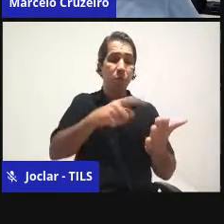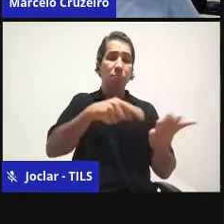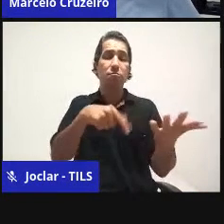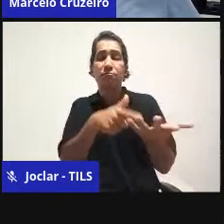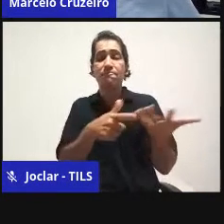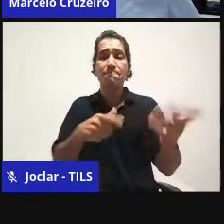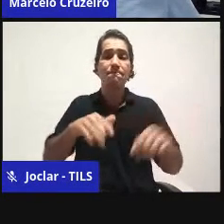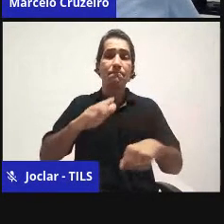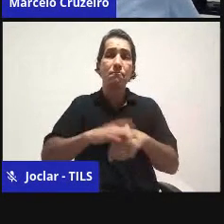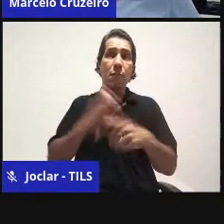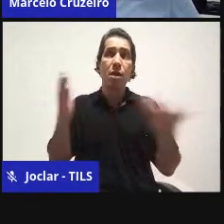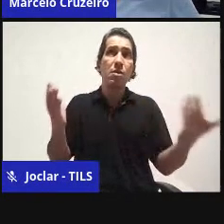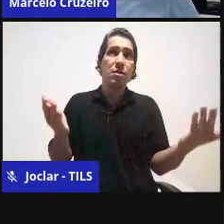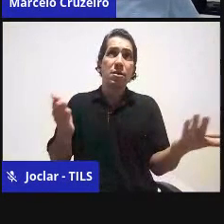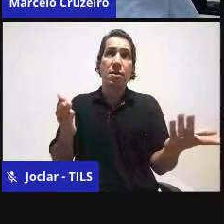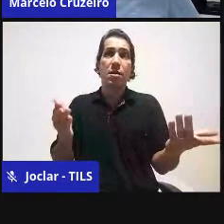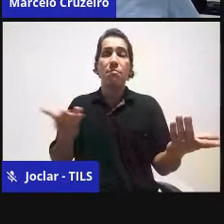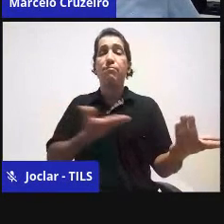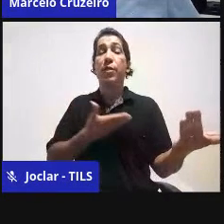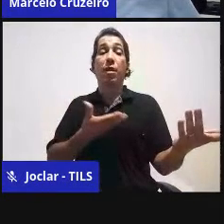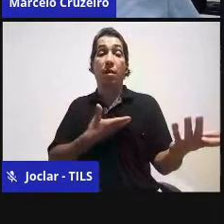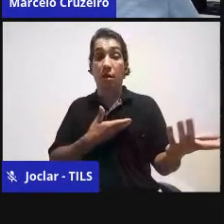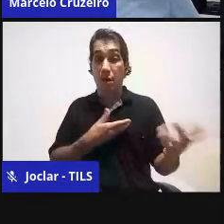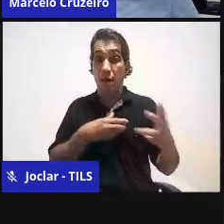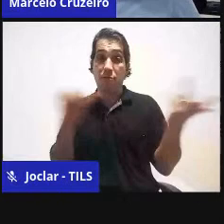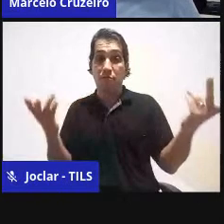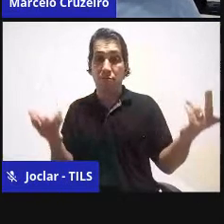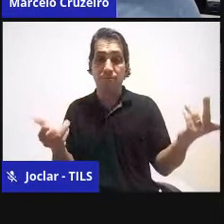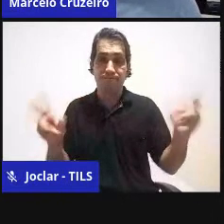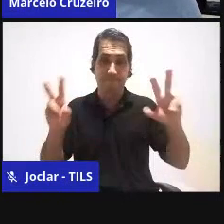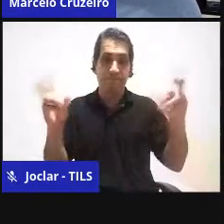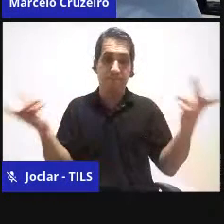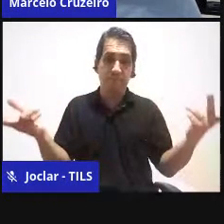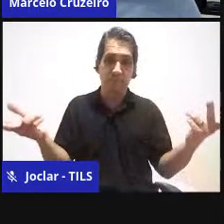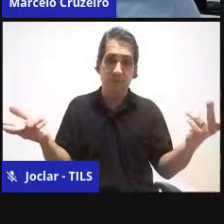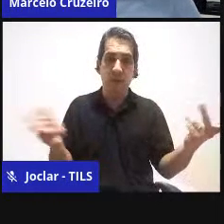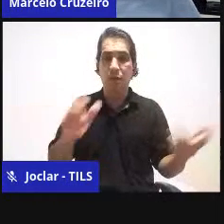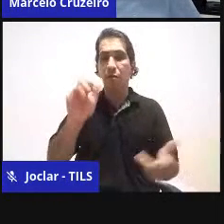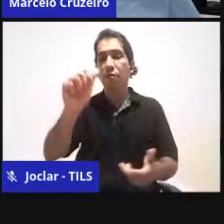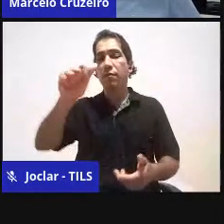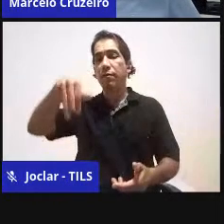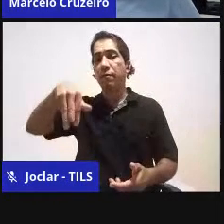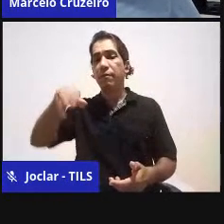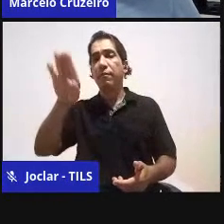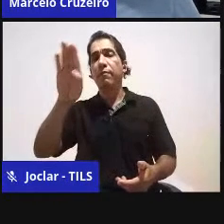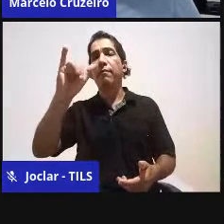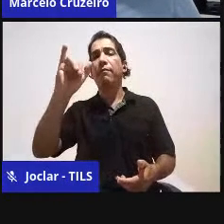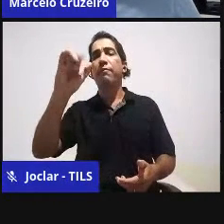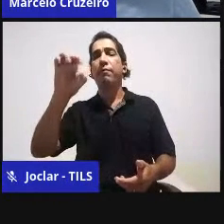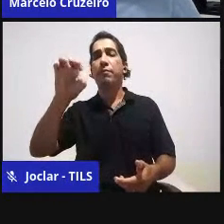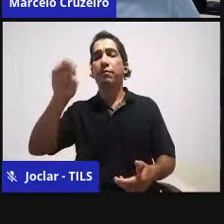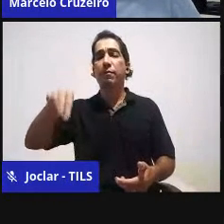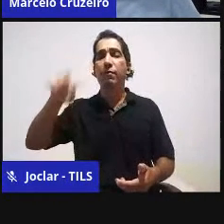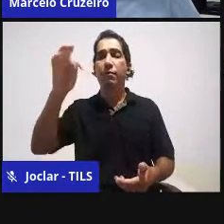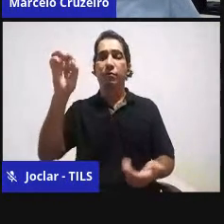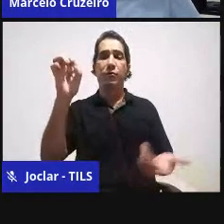né? Se você tivesse um ambiente, não é, que te dissesse a previsão do tempo, a